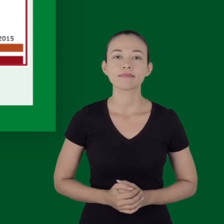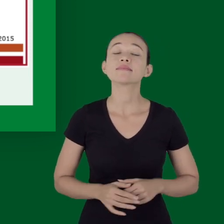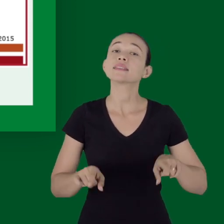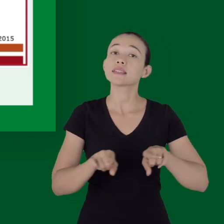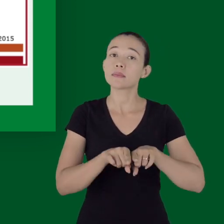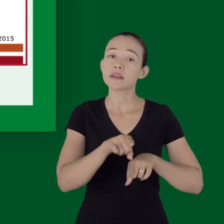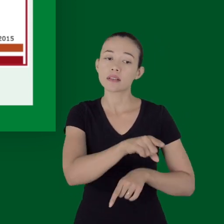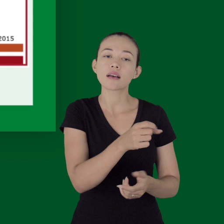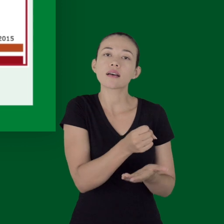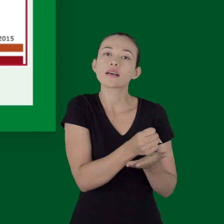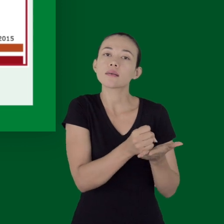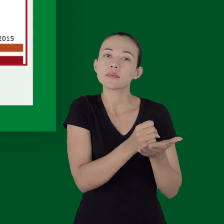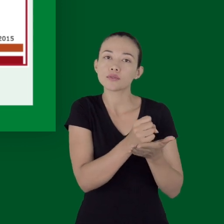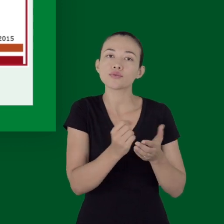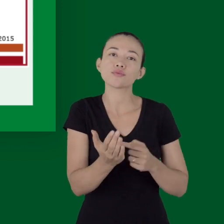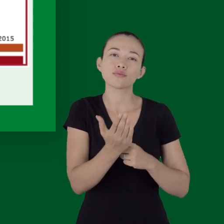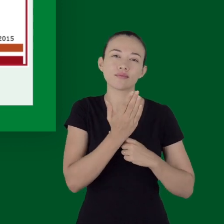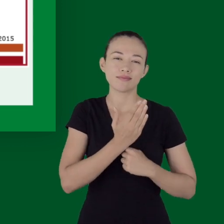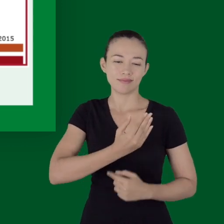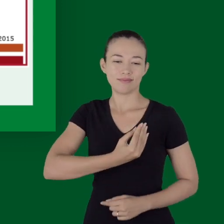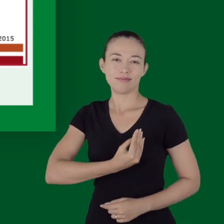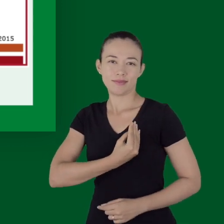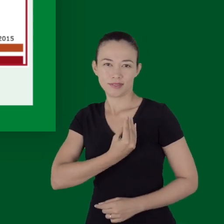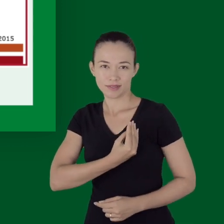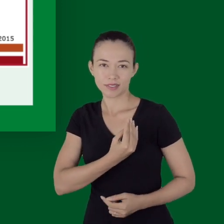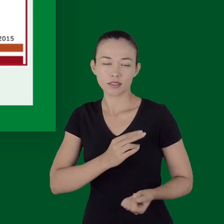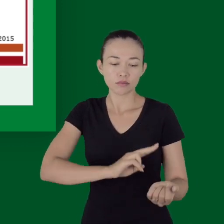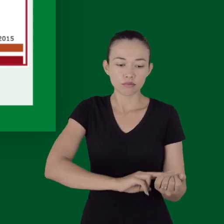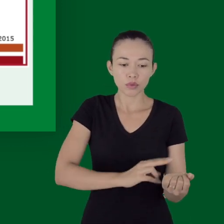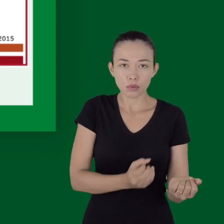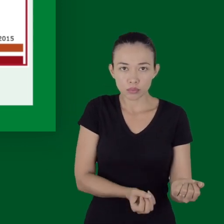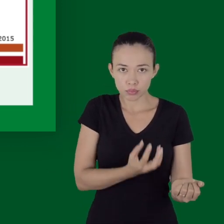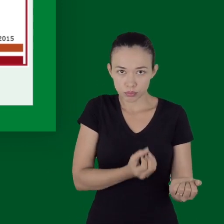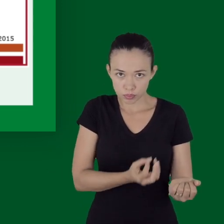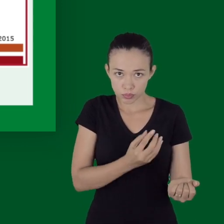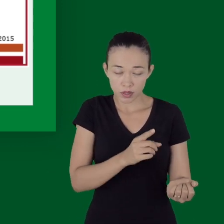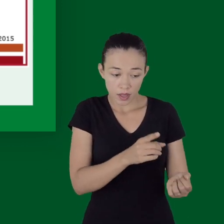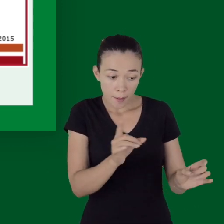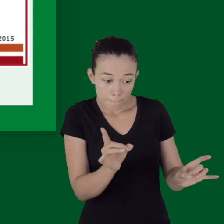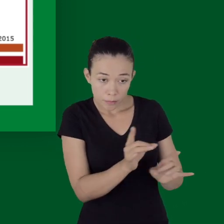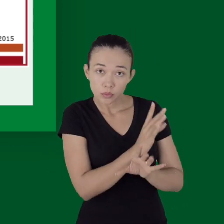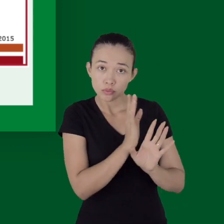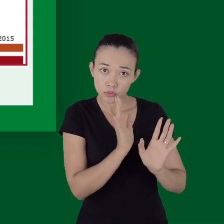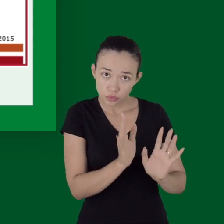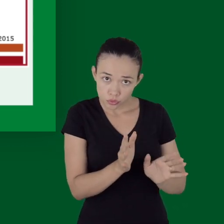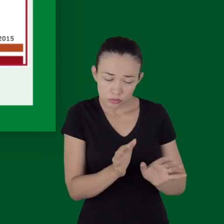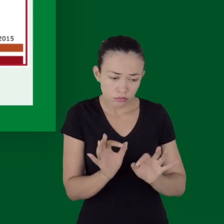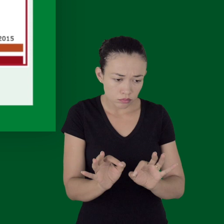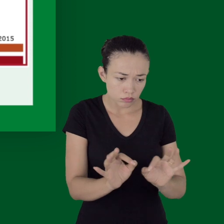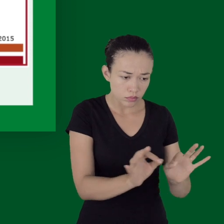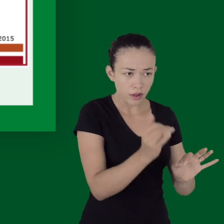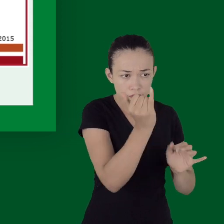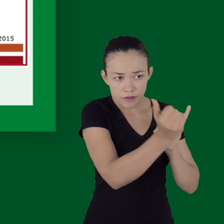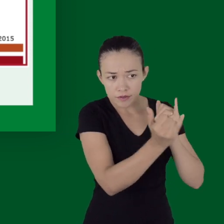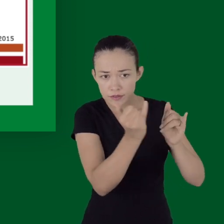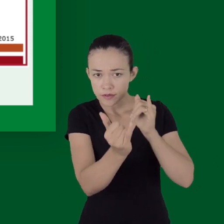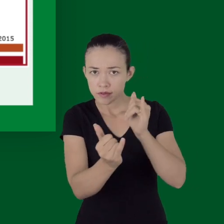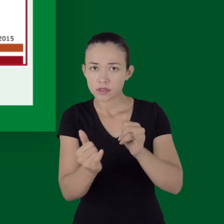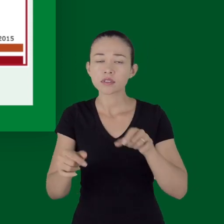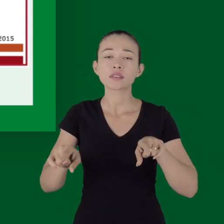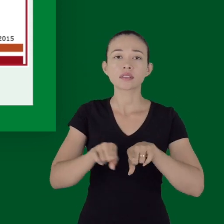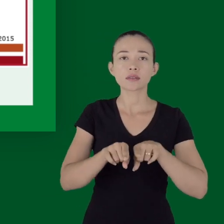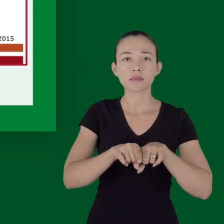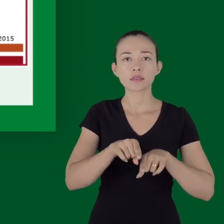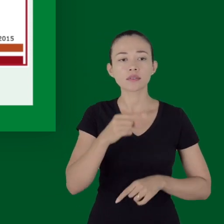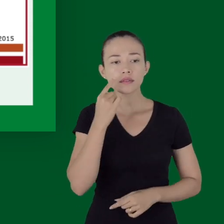marca-passo externo, né? Que a gente geralmente vai estar conectado às pás da desfibrilação. A gente tem que